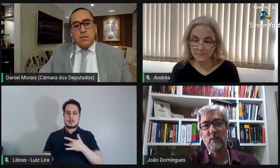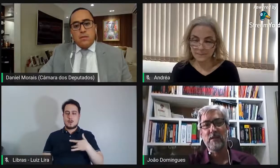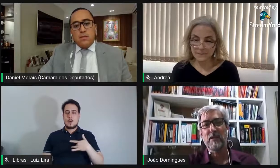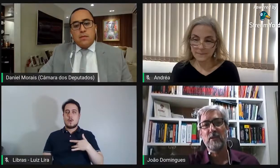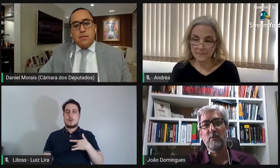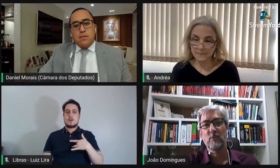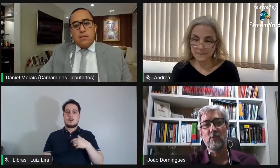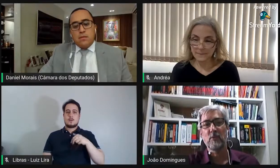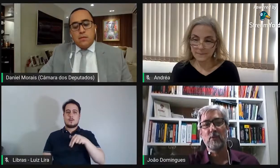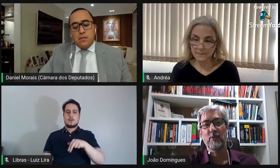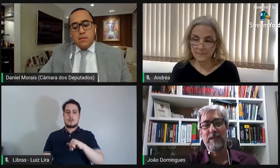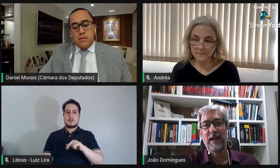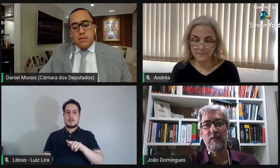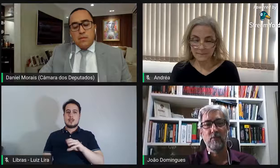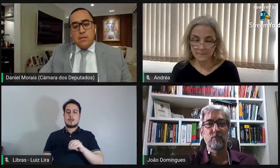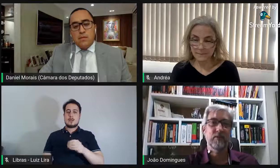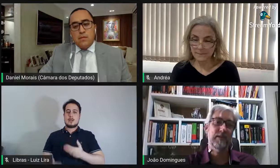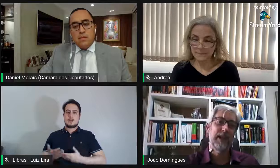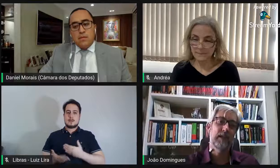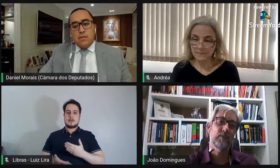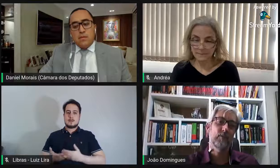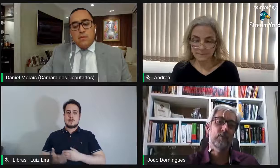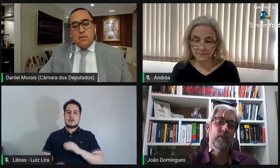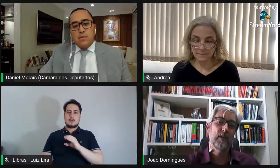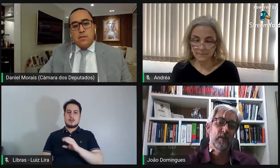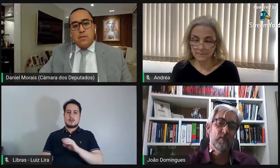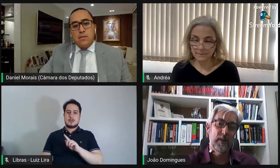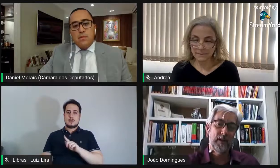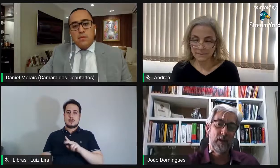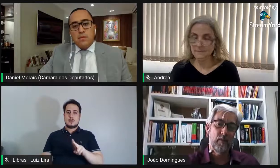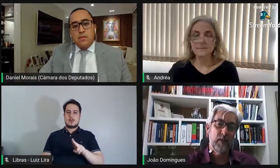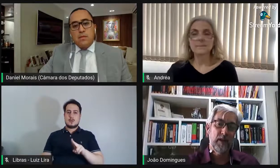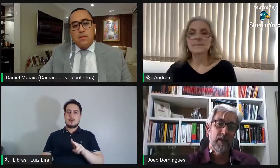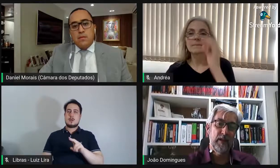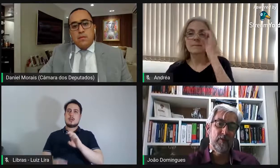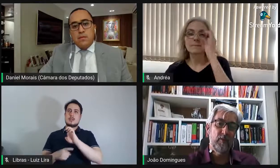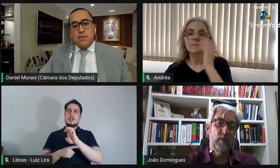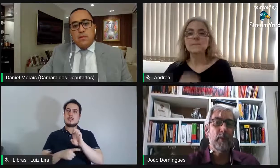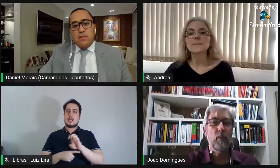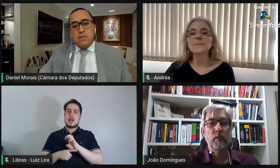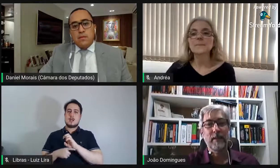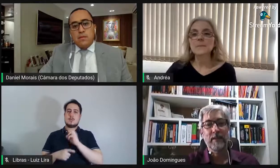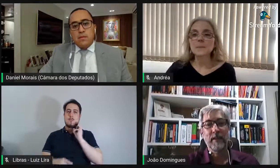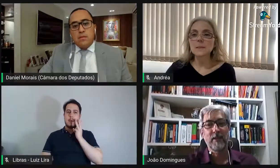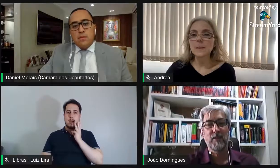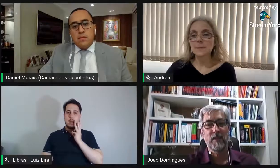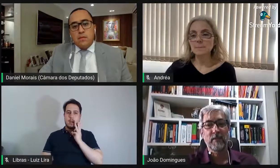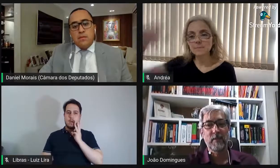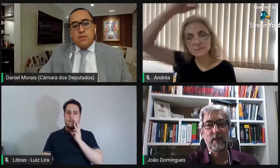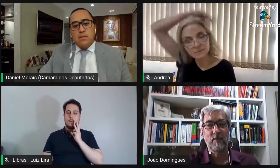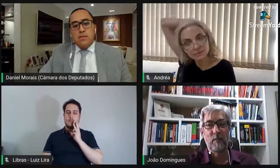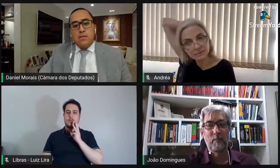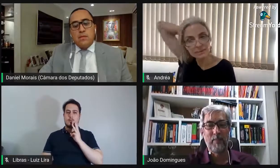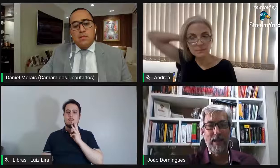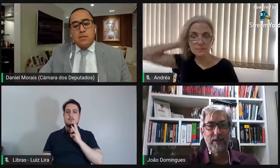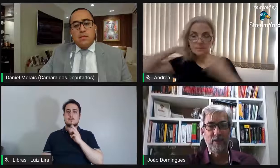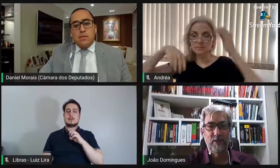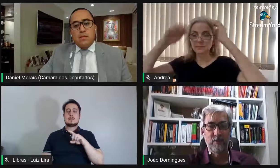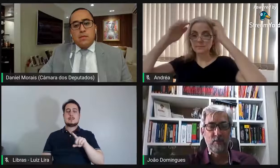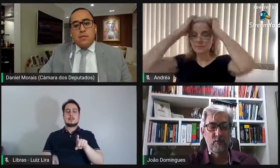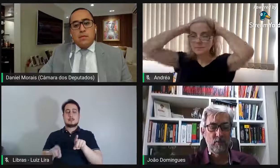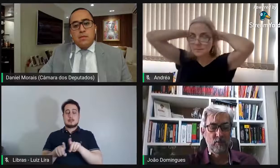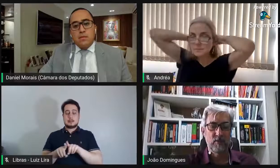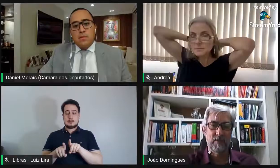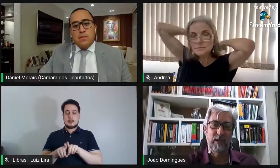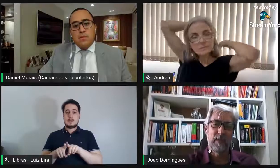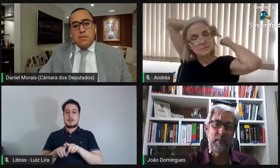ele é servidor da CGU lotado no estado do Maranhão. Aí, de forma complementar, nós tivemos também uma